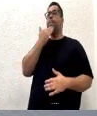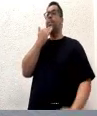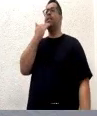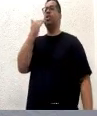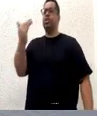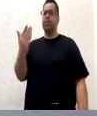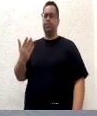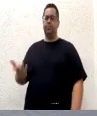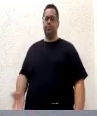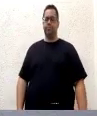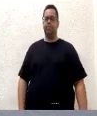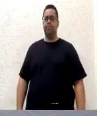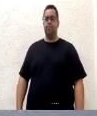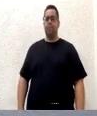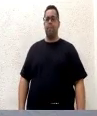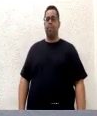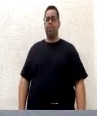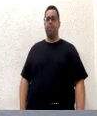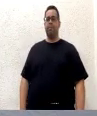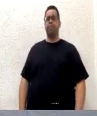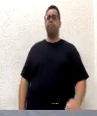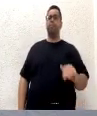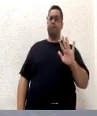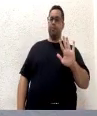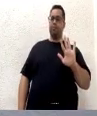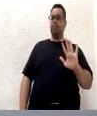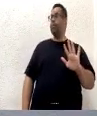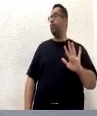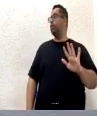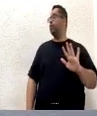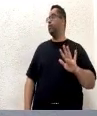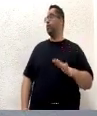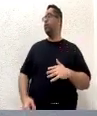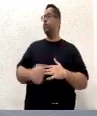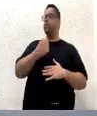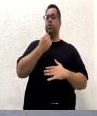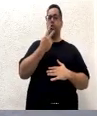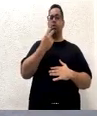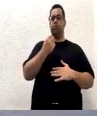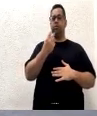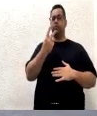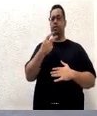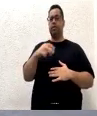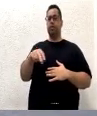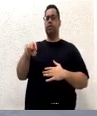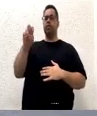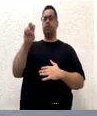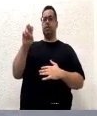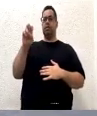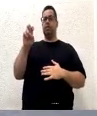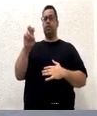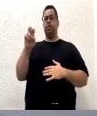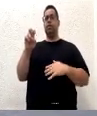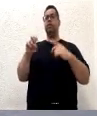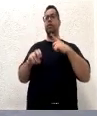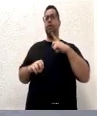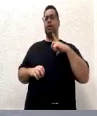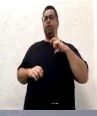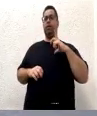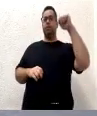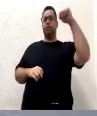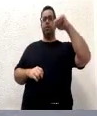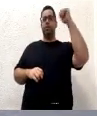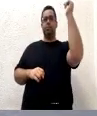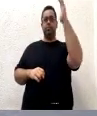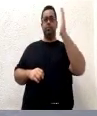eu acho que assim, não vai escapar de 2025 e vai ser uma vacina que é nossa, do Brasil, né? O